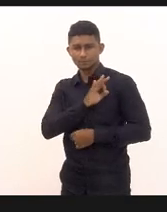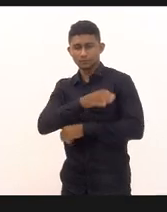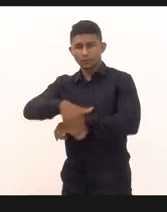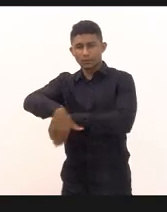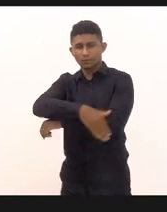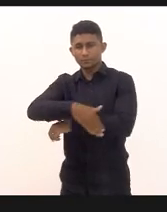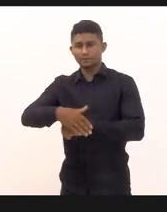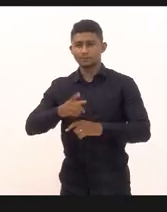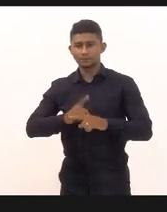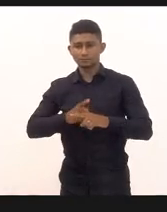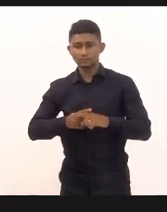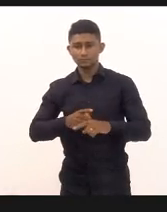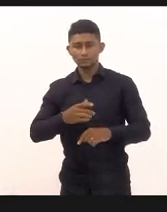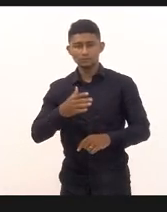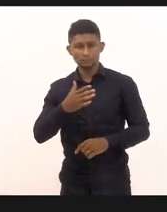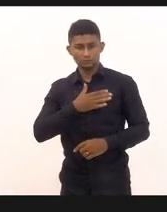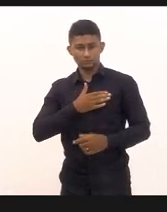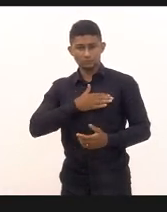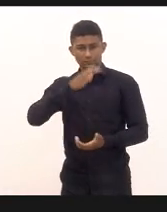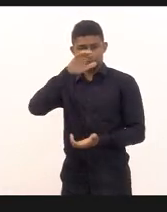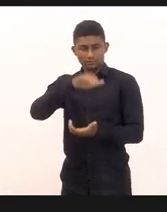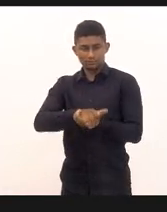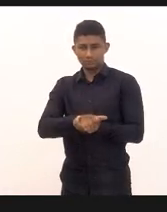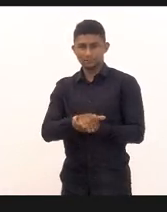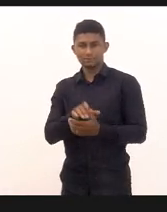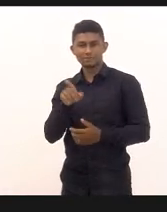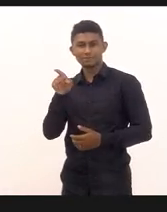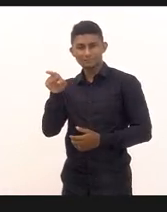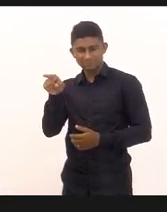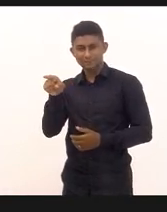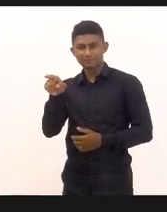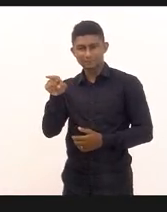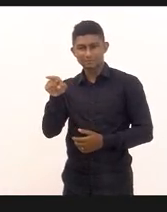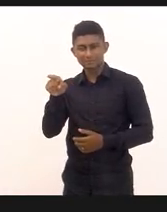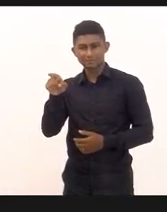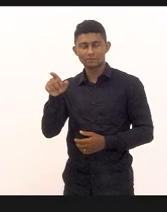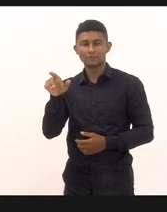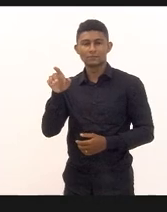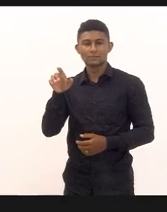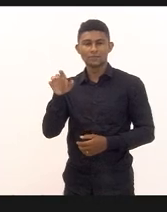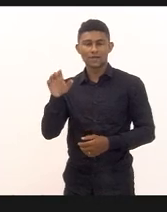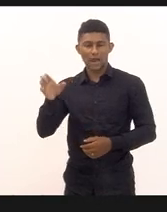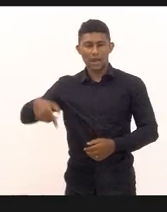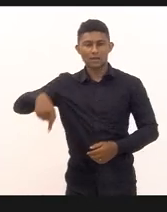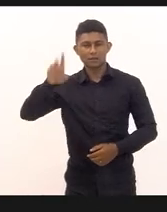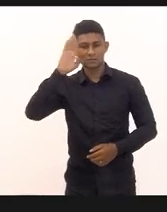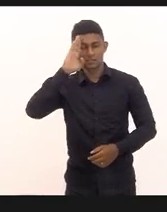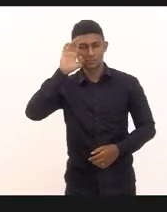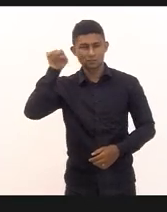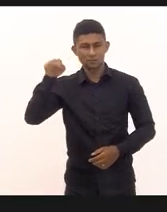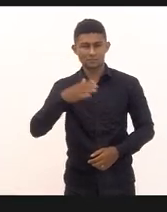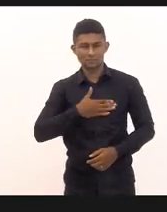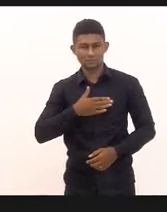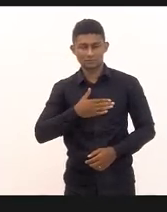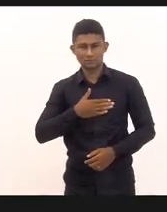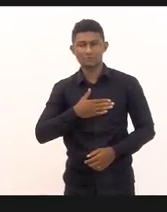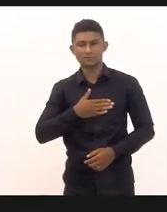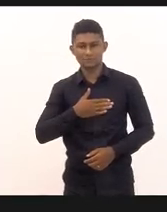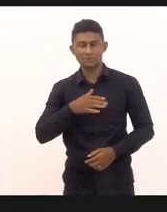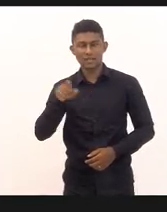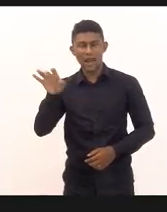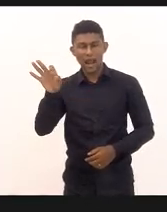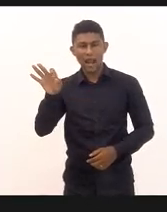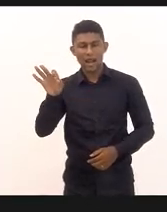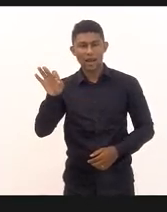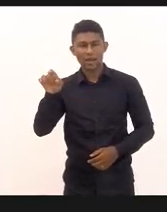padrinho de casamento desse ano, inclusive, também é um sargento com muito orgulho. Então, eu sou sempre rodeado também pelos companheiros